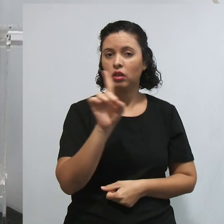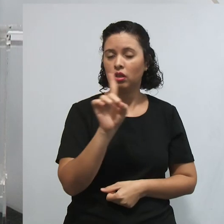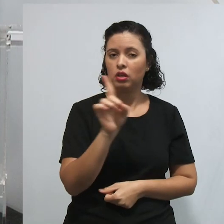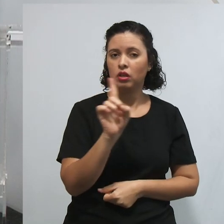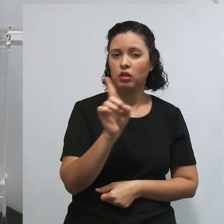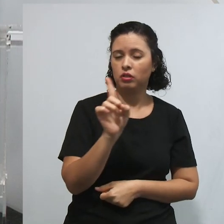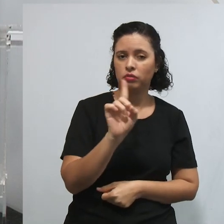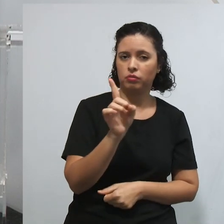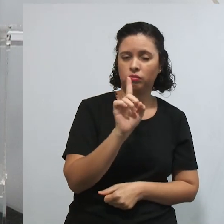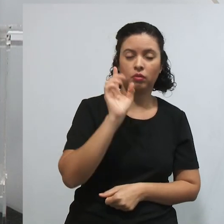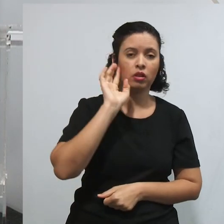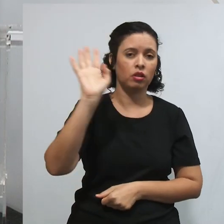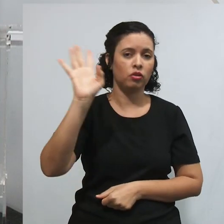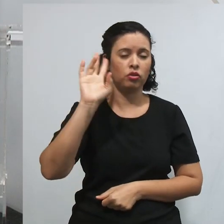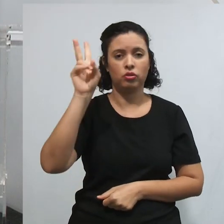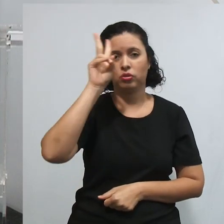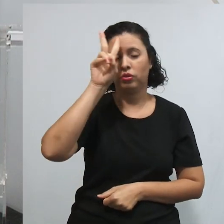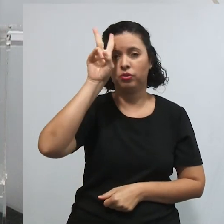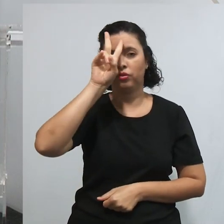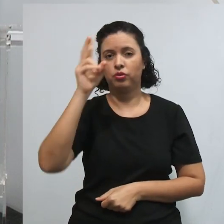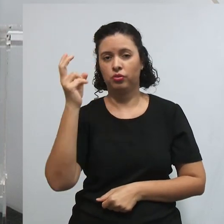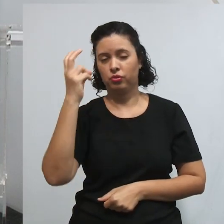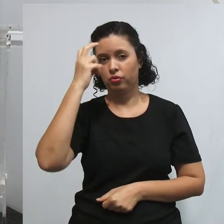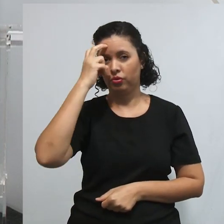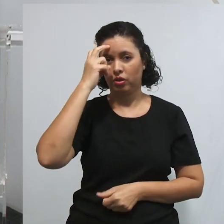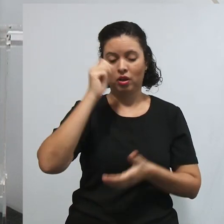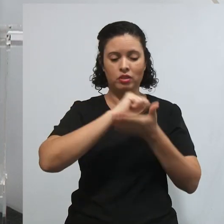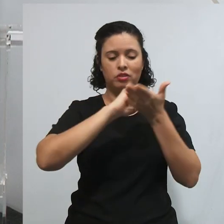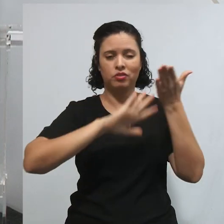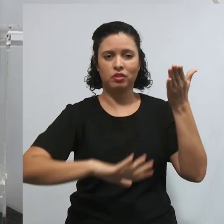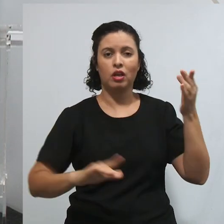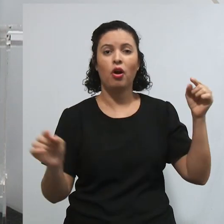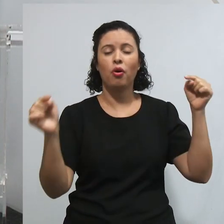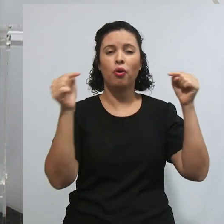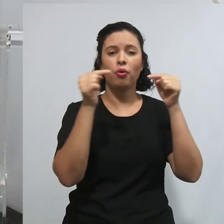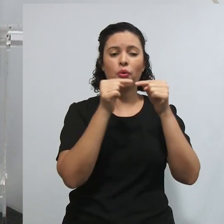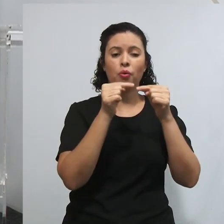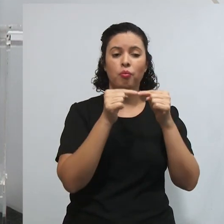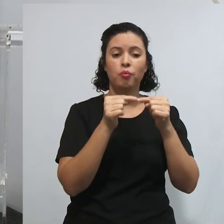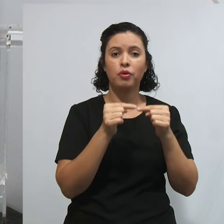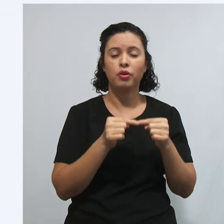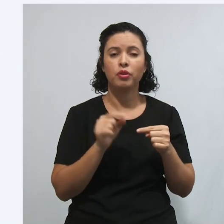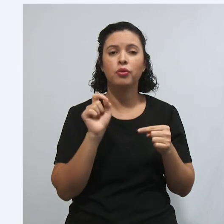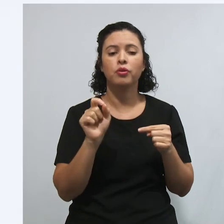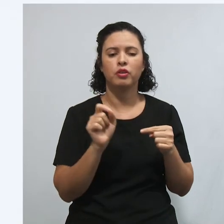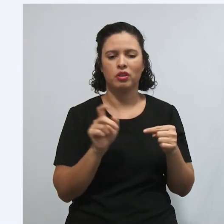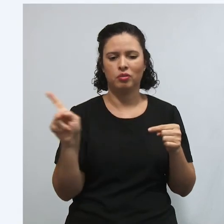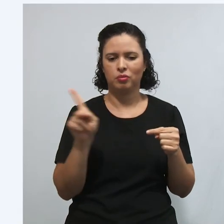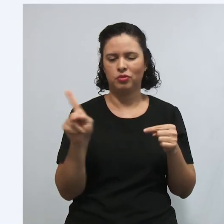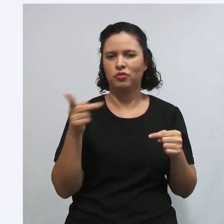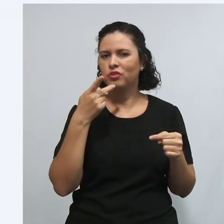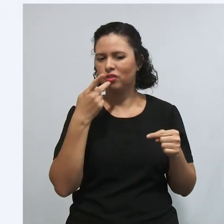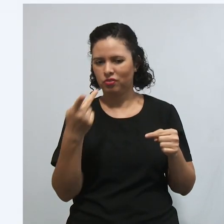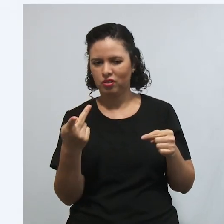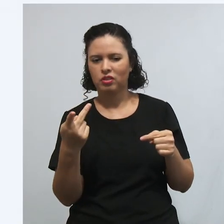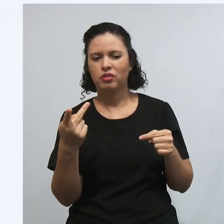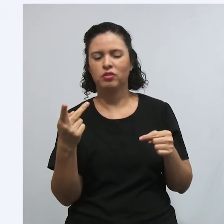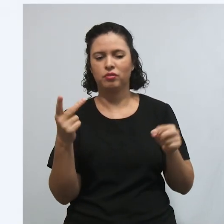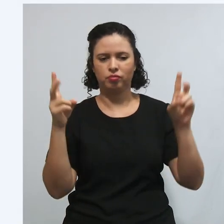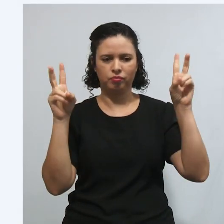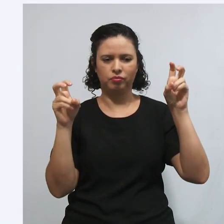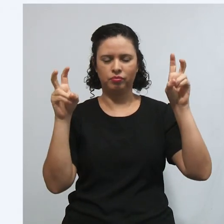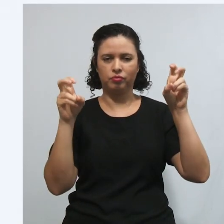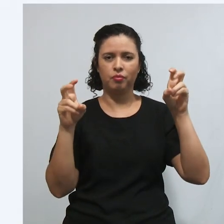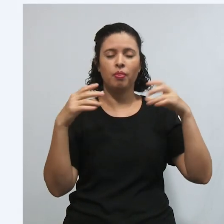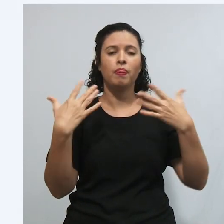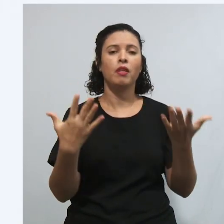não é qualquer ação realizada que possa ser chamada de atividade. Então veja bem, a professora Sueli Mello, ela diz assim, olha, o